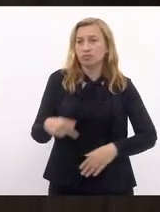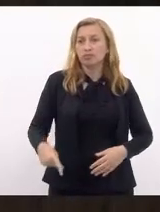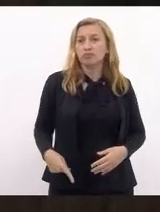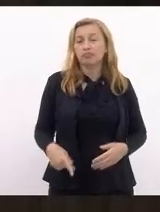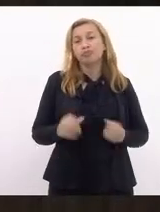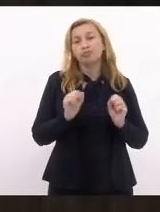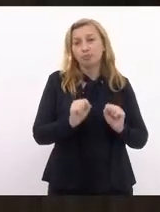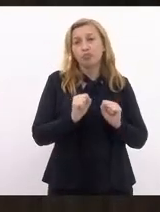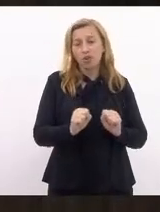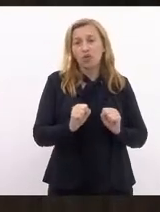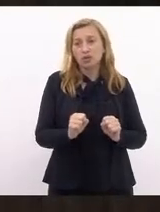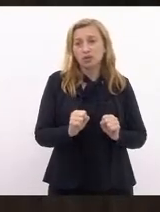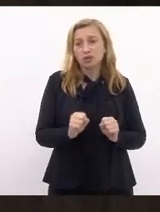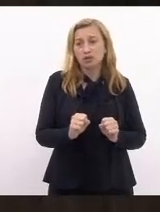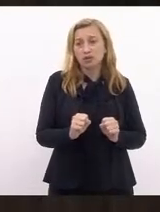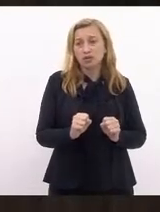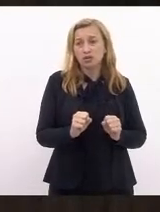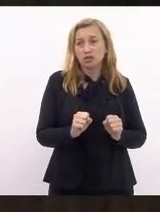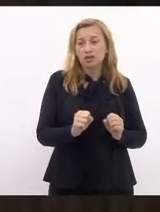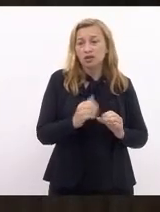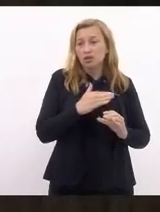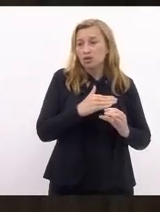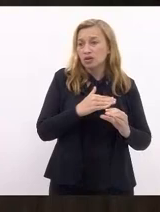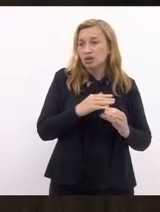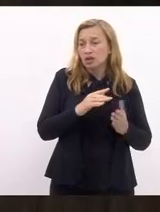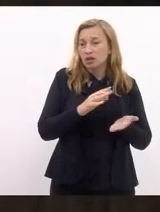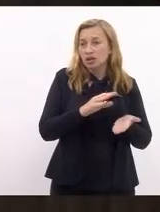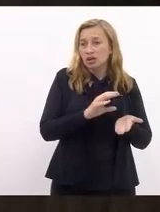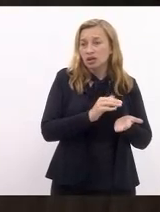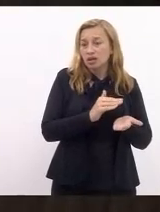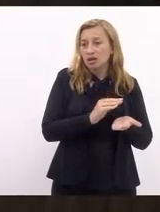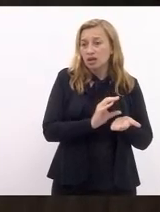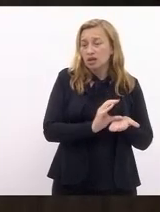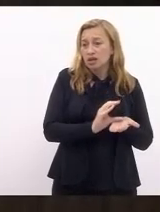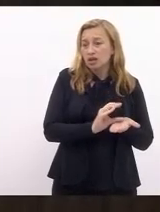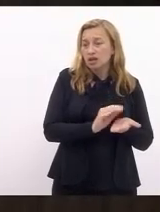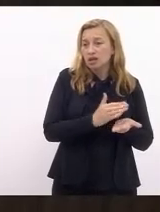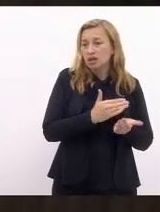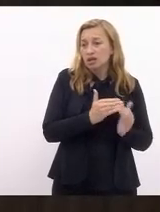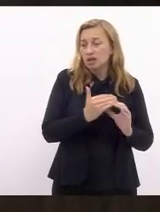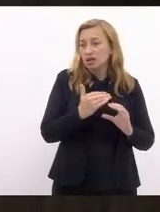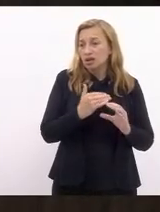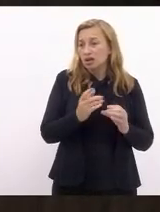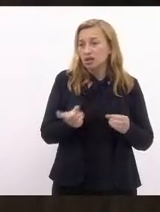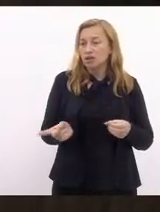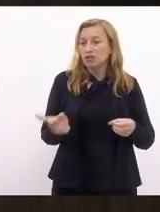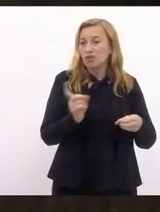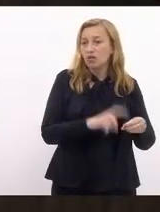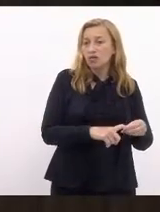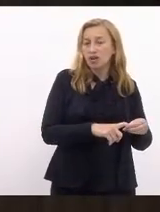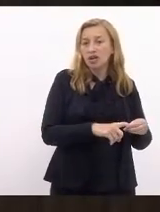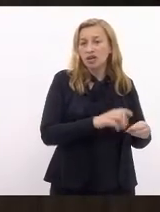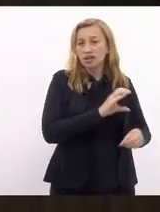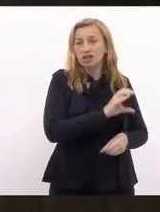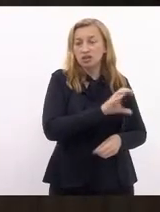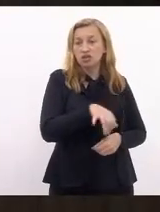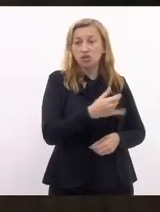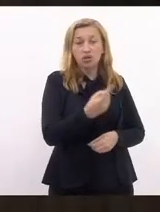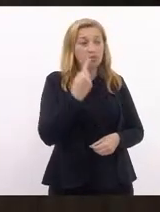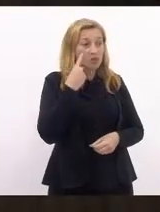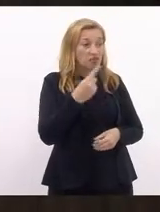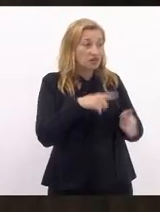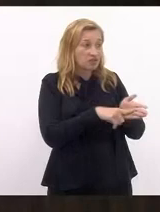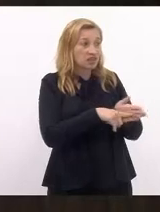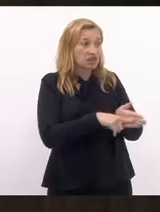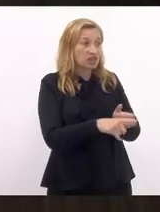se o senhor pode remeter à ccj para ela fazer a análise da prejudicar habilidade porque eu não